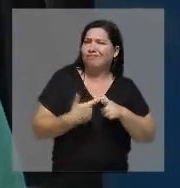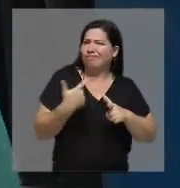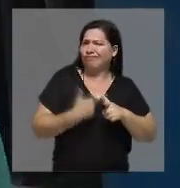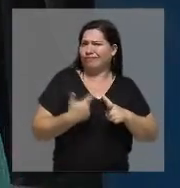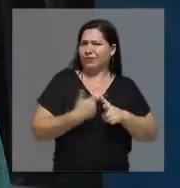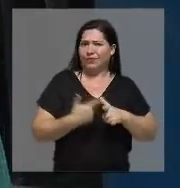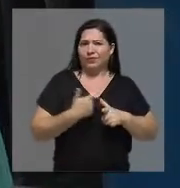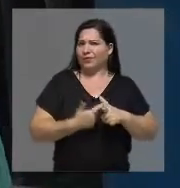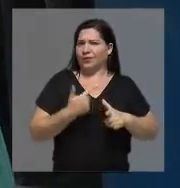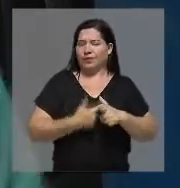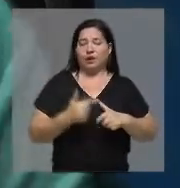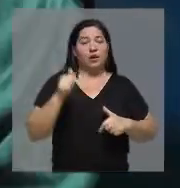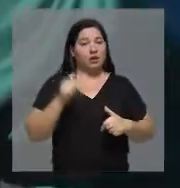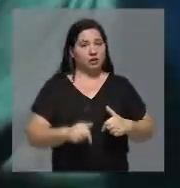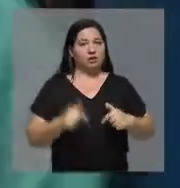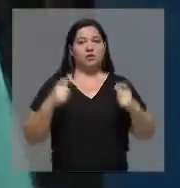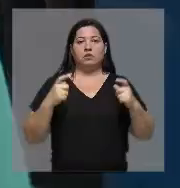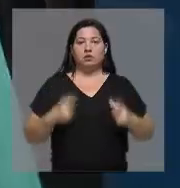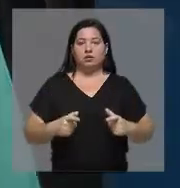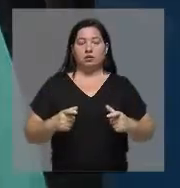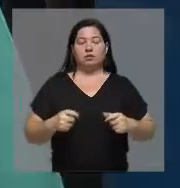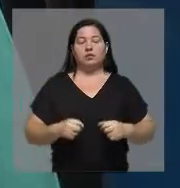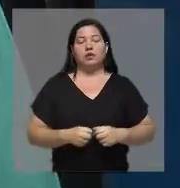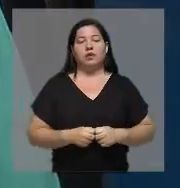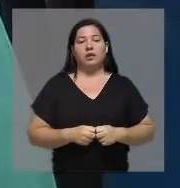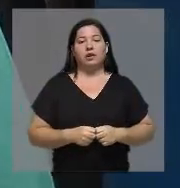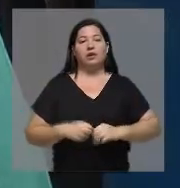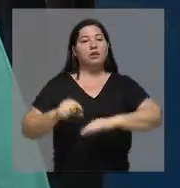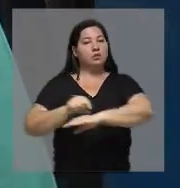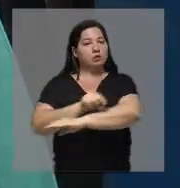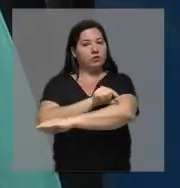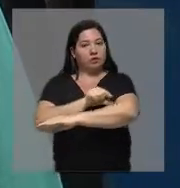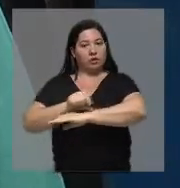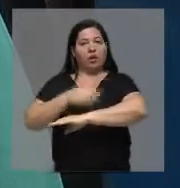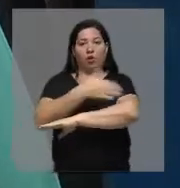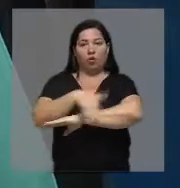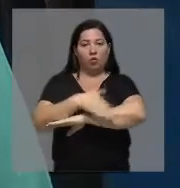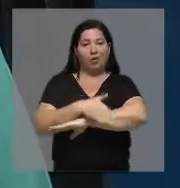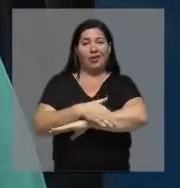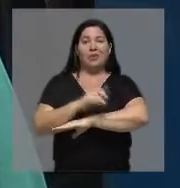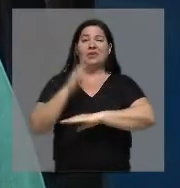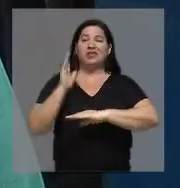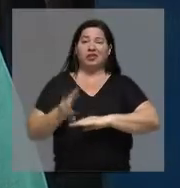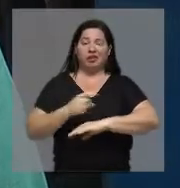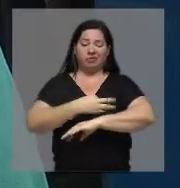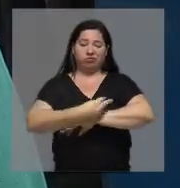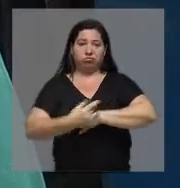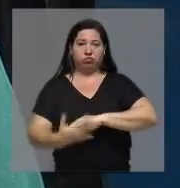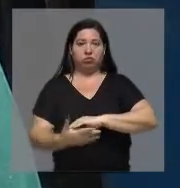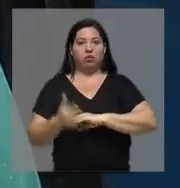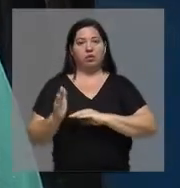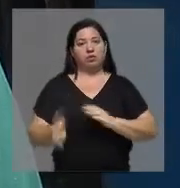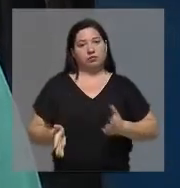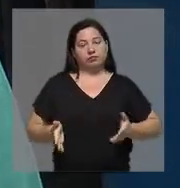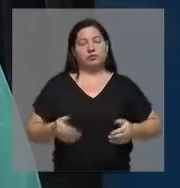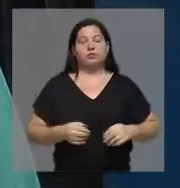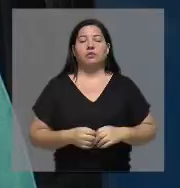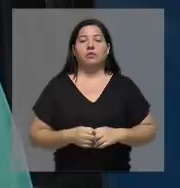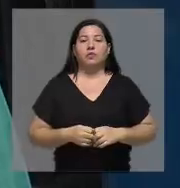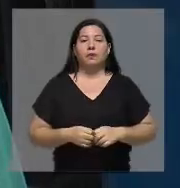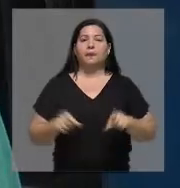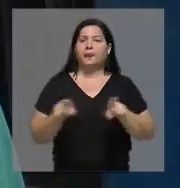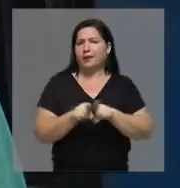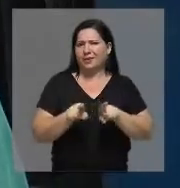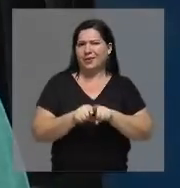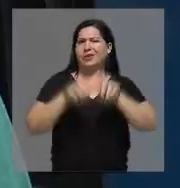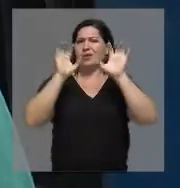né? Apesar de ter sido asfaltado há pouco tempo, mas o asfalto já não está resistindo mais, né? Então, devido também ao excesso de